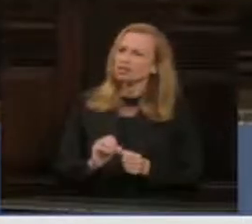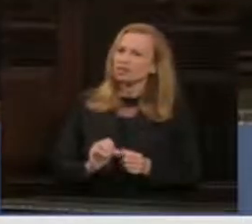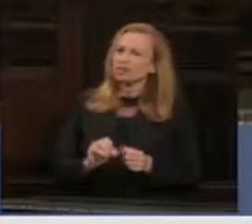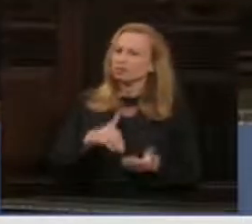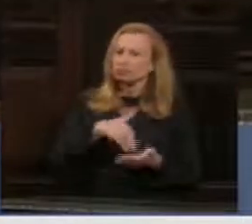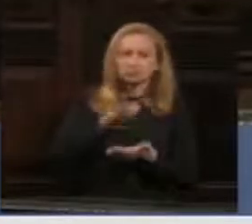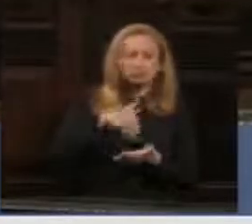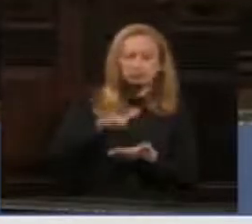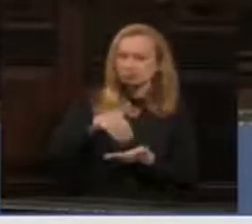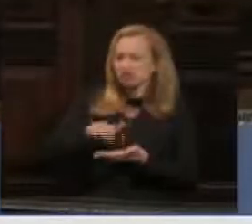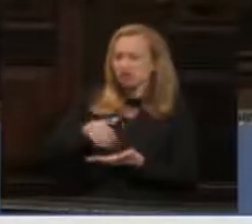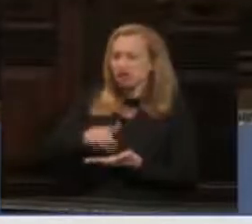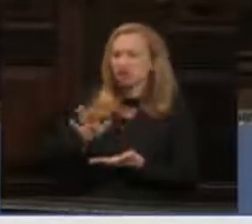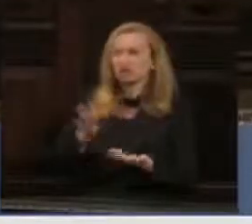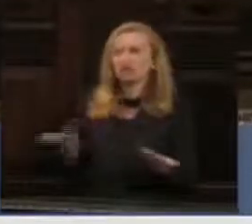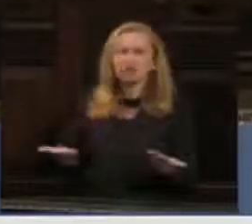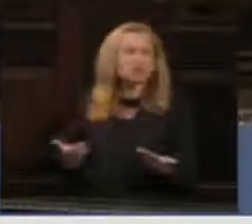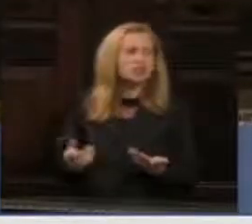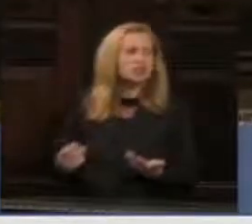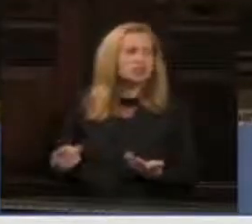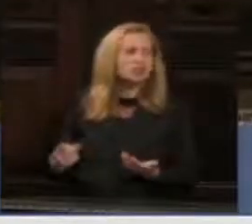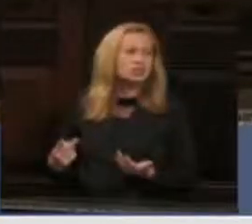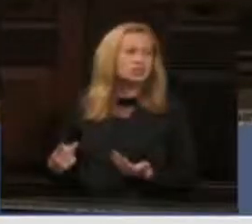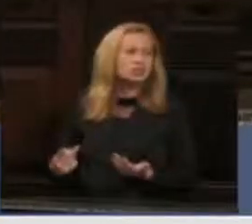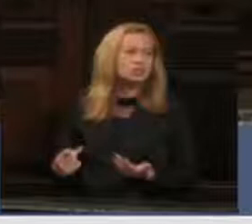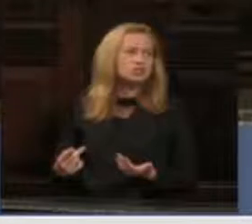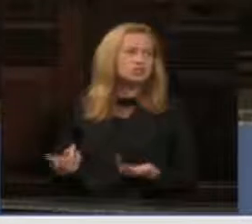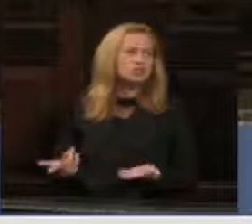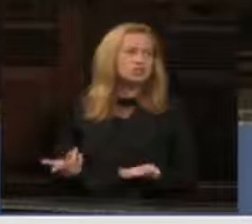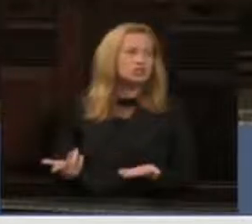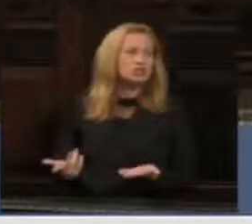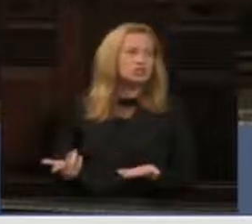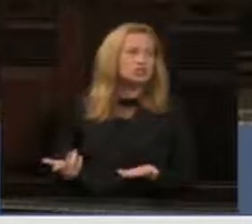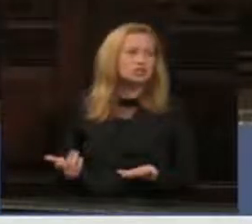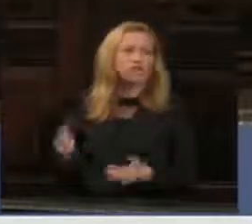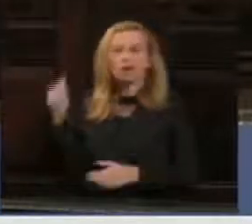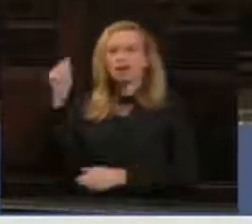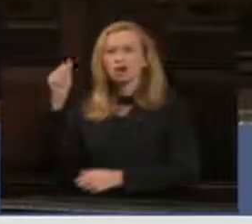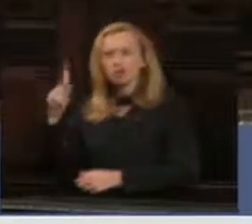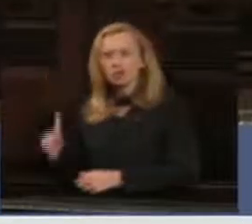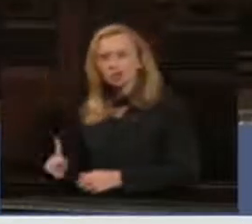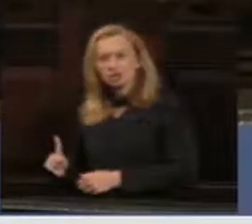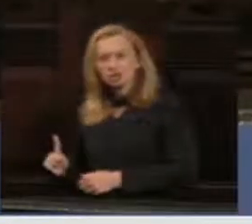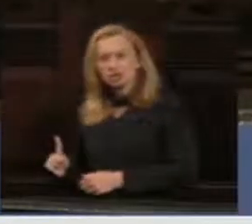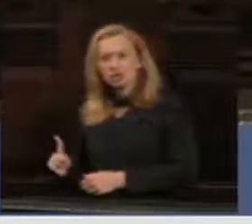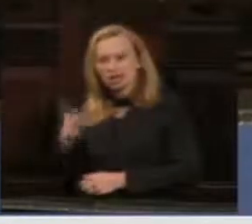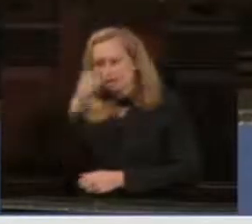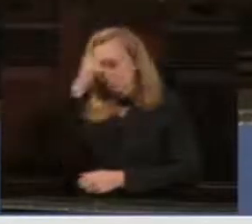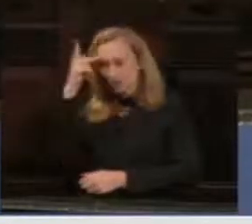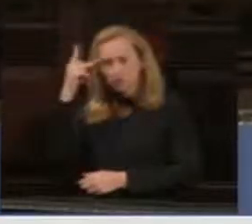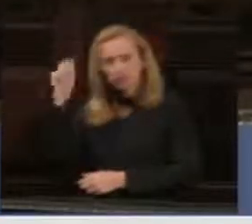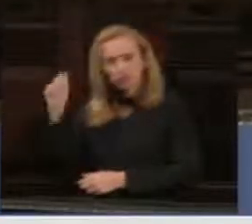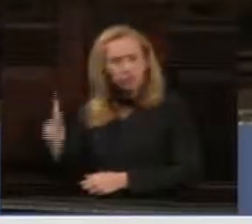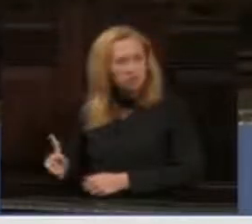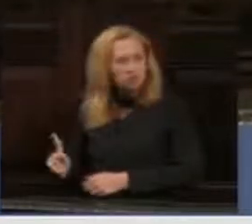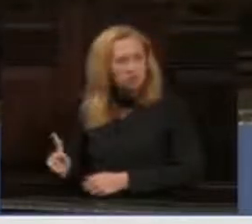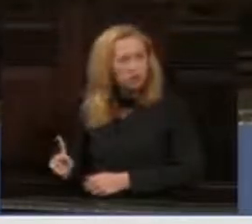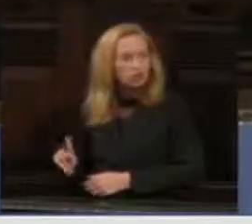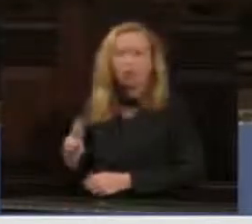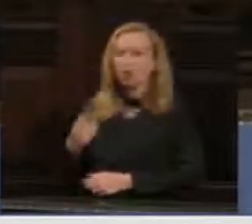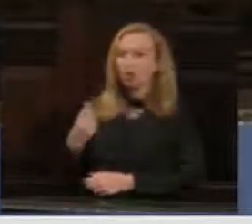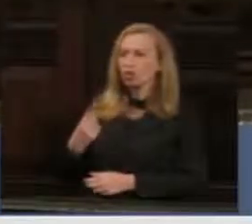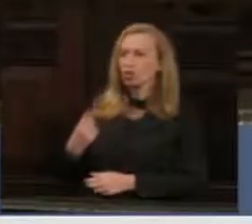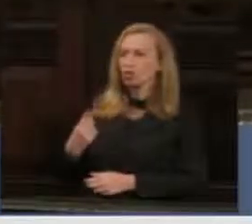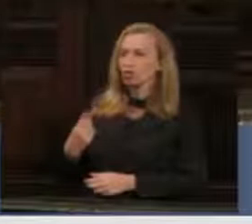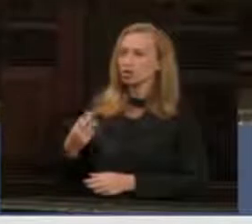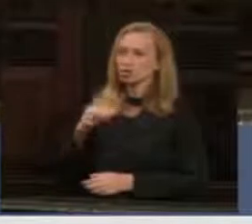demissões, se valendo de pessoas ora aposentadas e com um ganho superior a 30